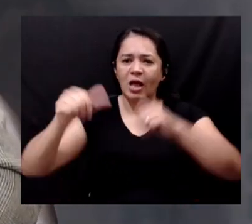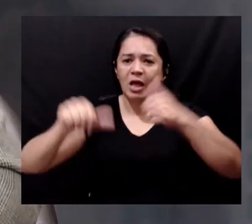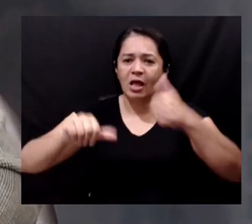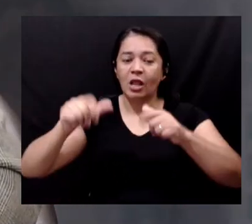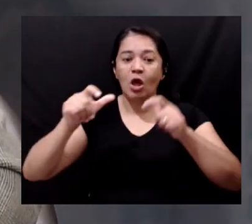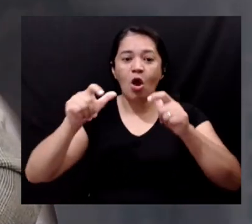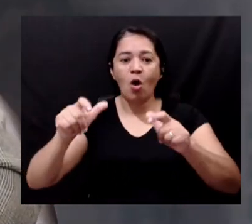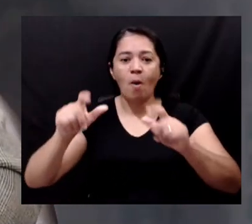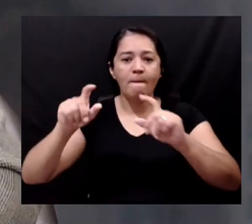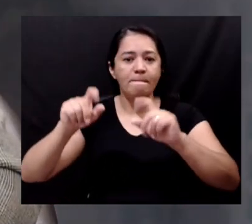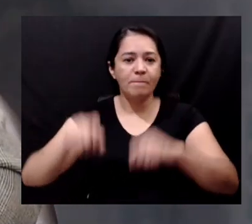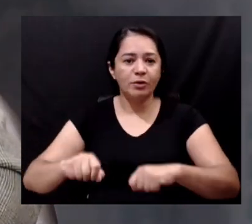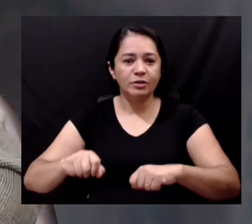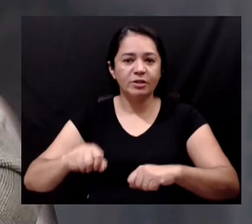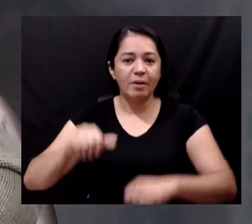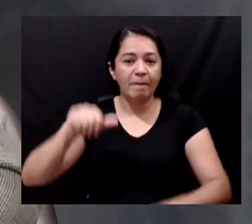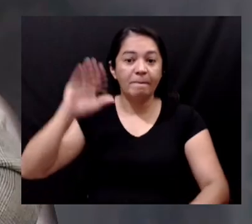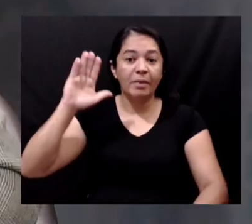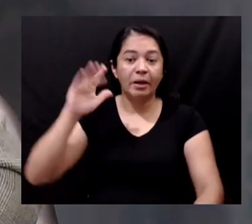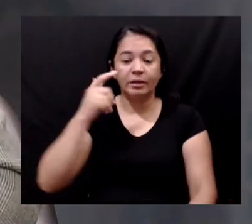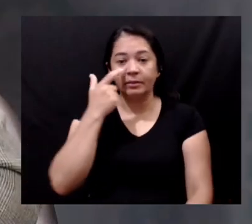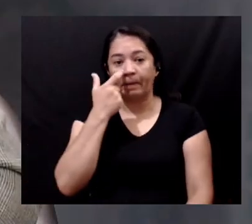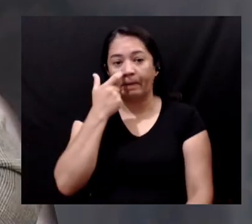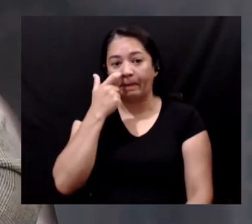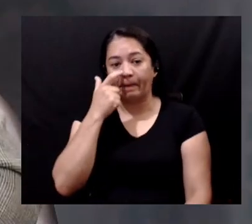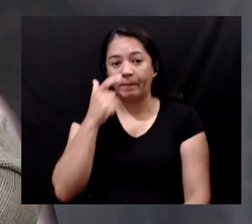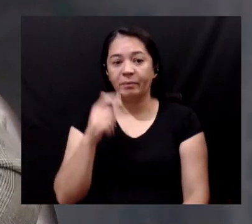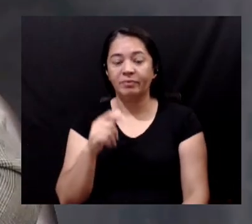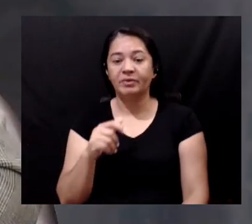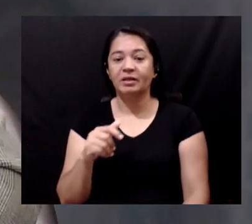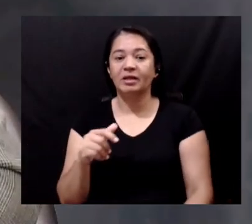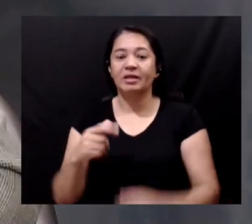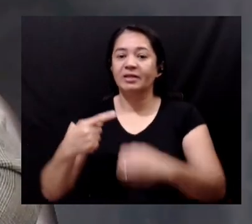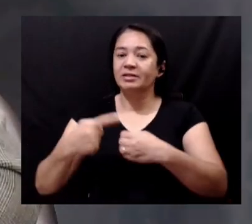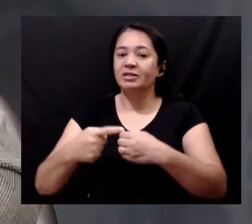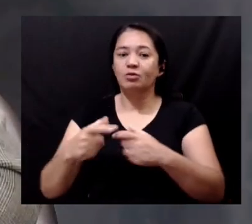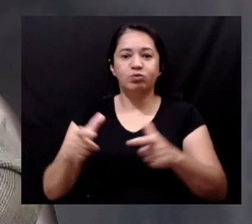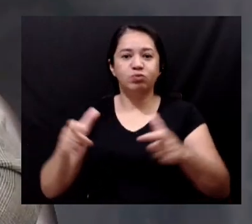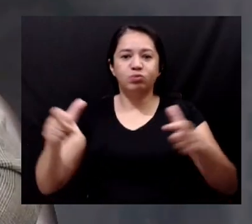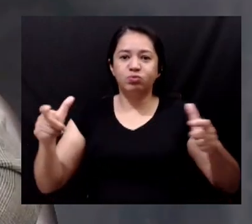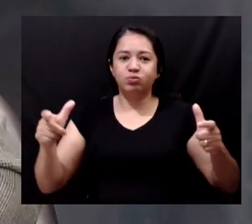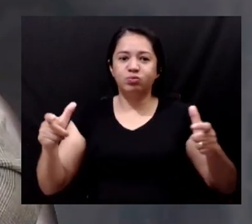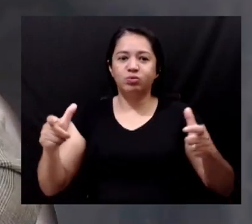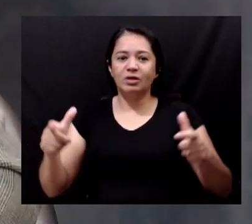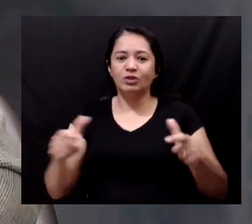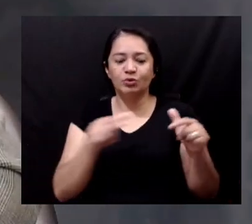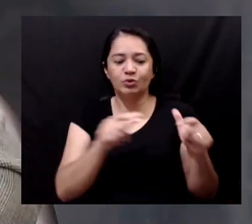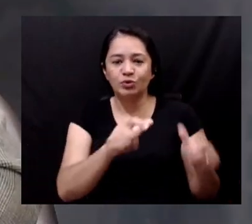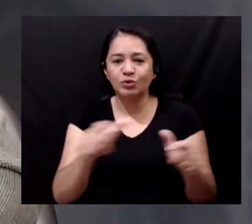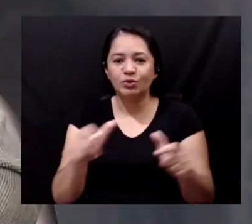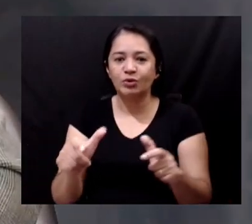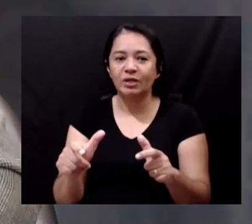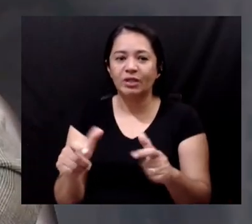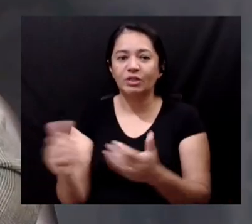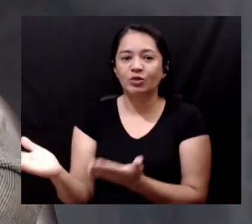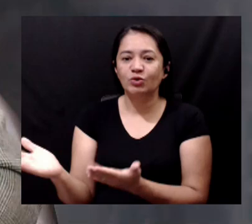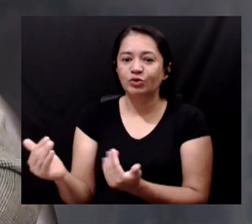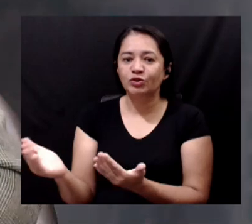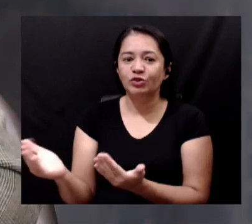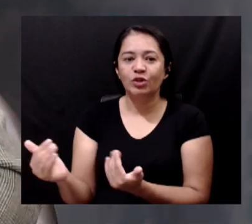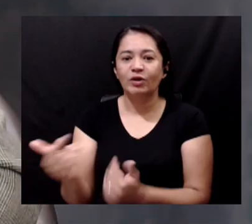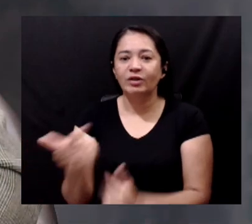pega mais essas situações, são nas grandes cidades. uhum, perfeito. São nos lugares onde os jovens não têm